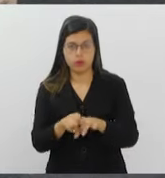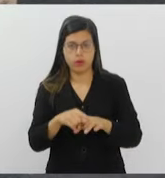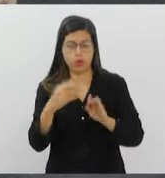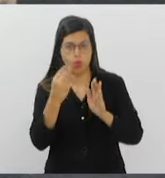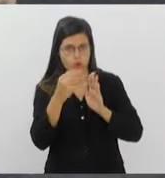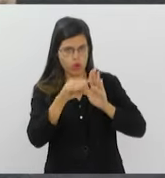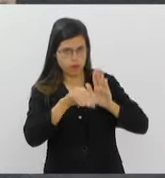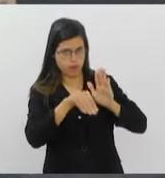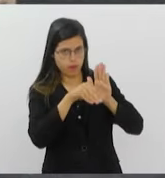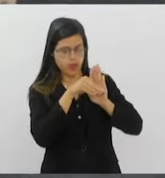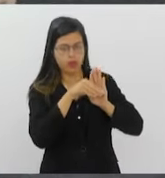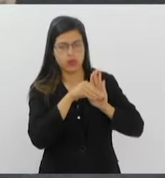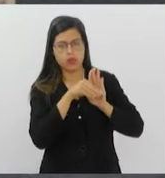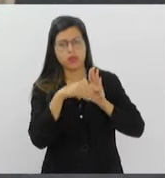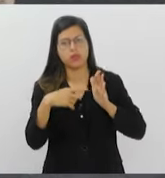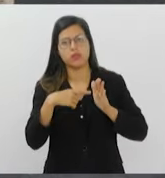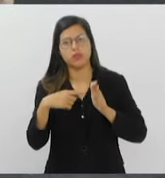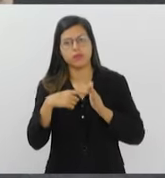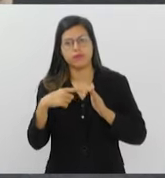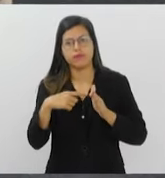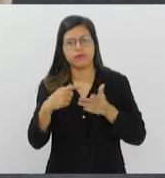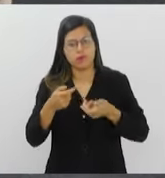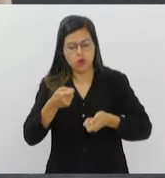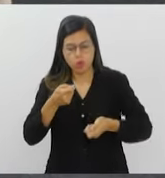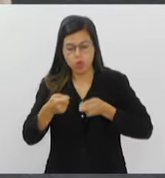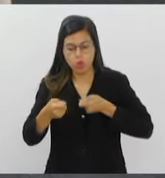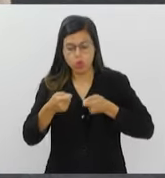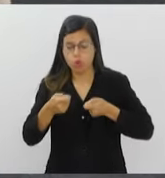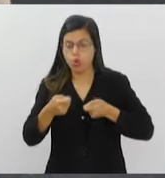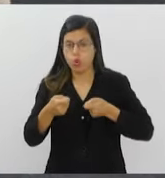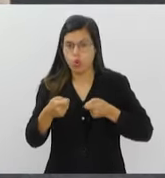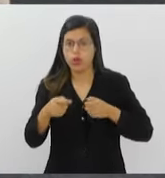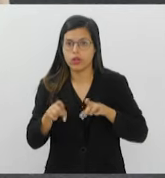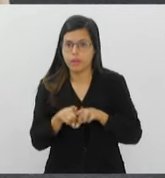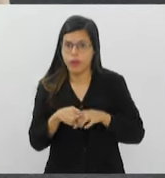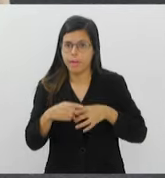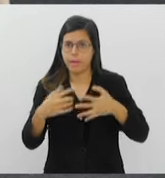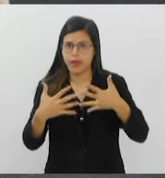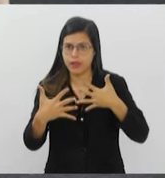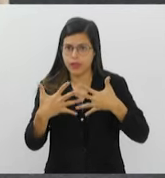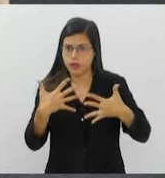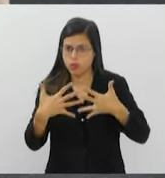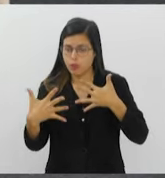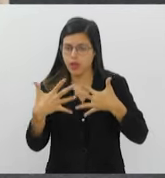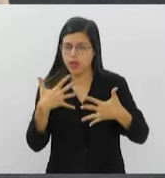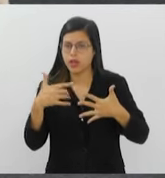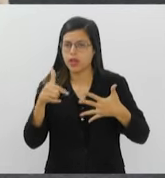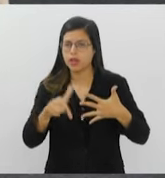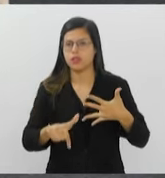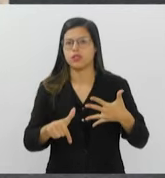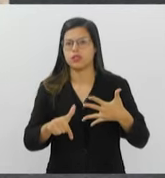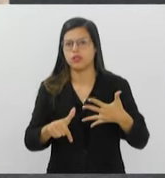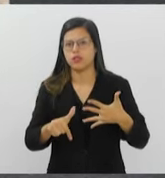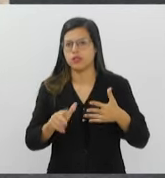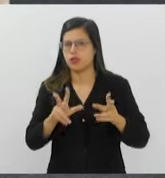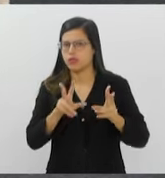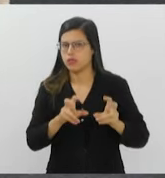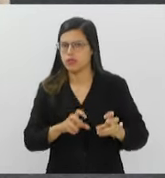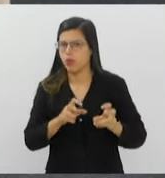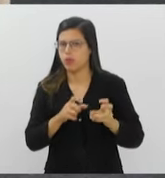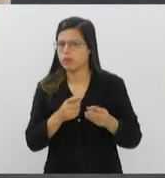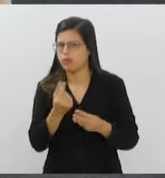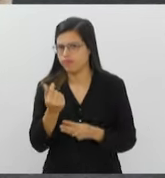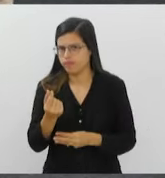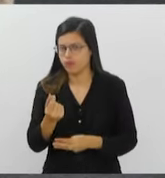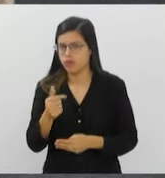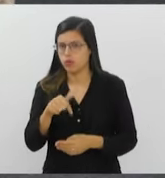para que houvesse maior controle e transparência nesse subsídio fiscal. Porque é importante lembrar, o Estado do Rio